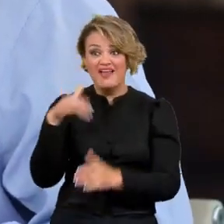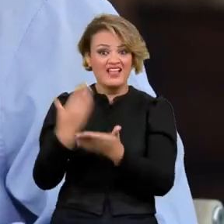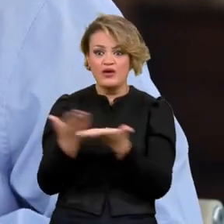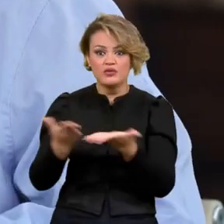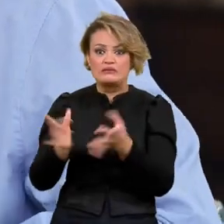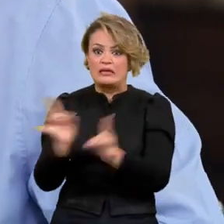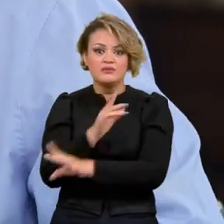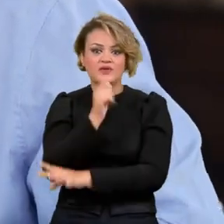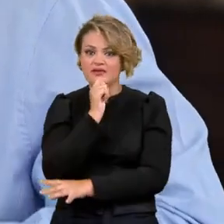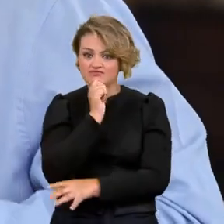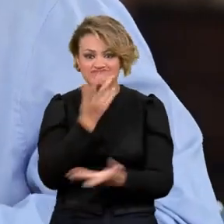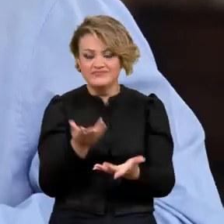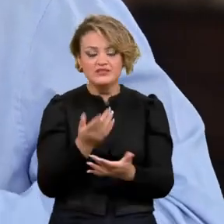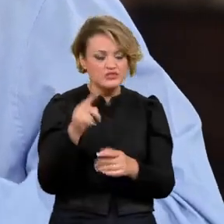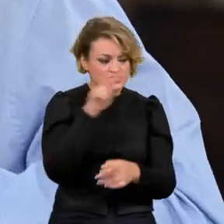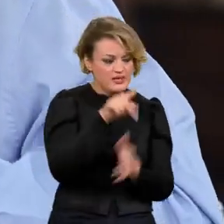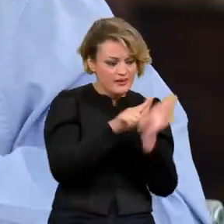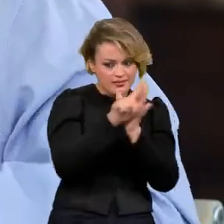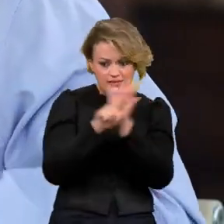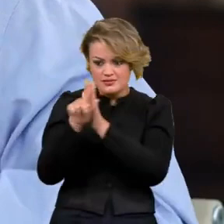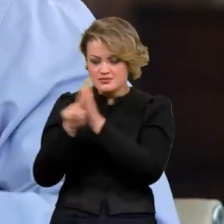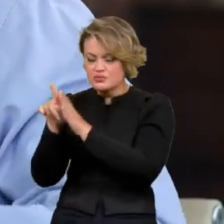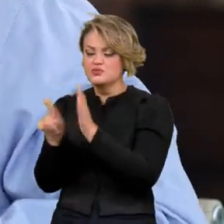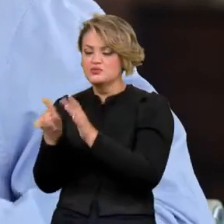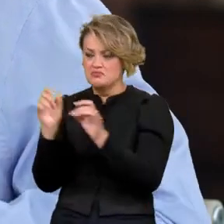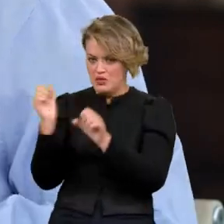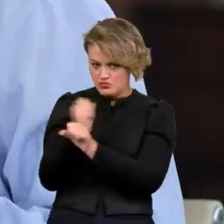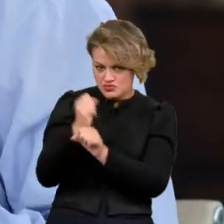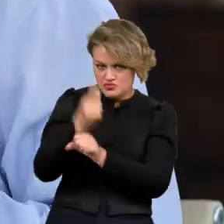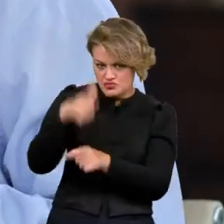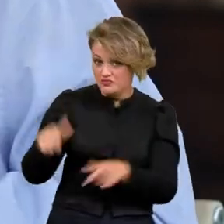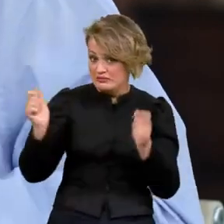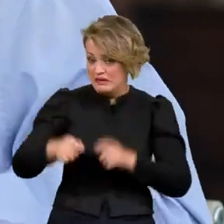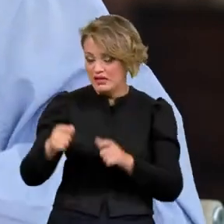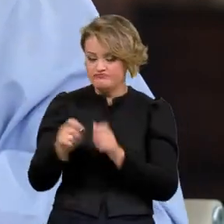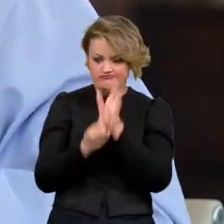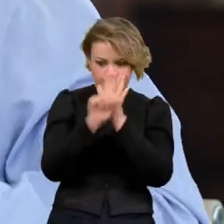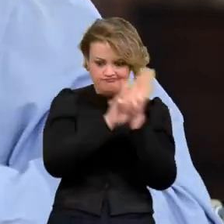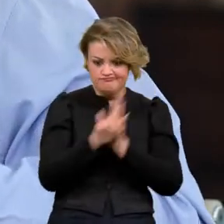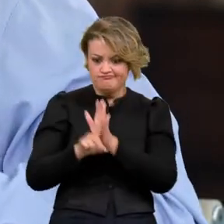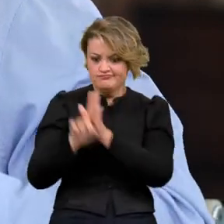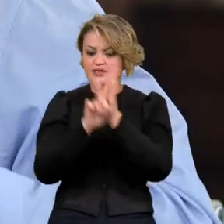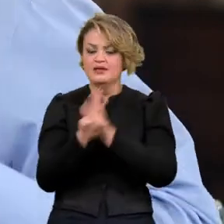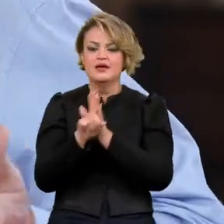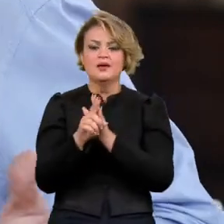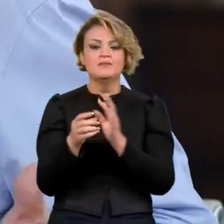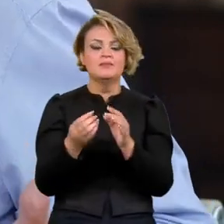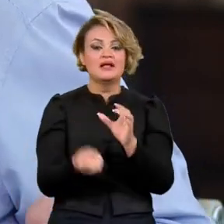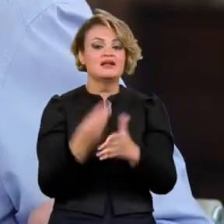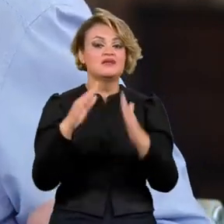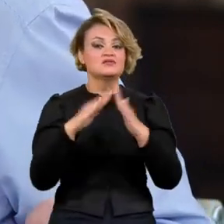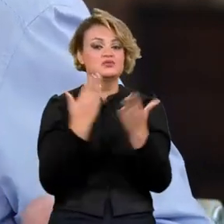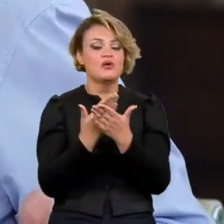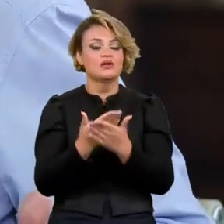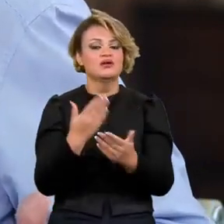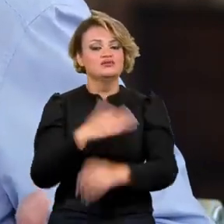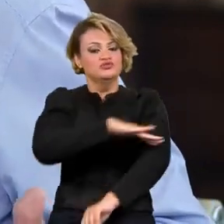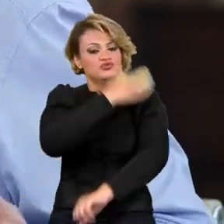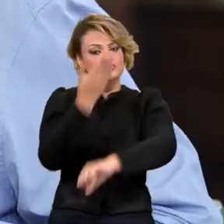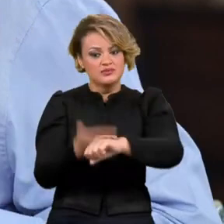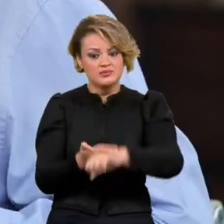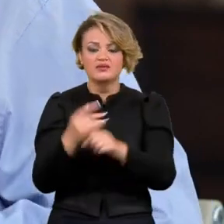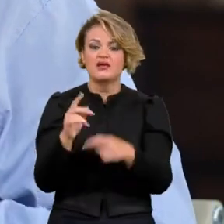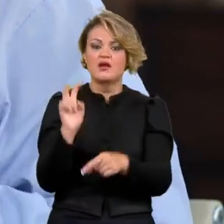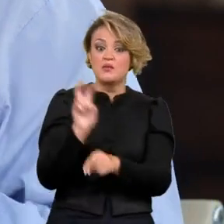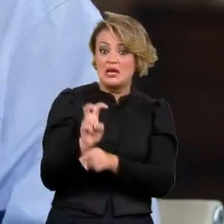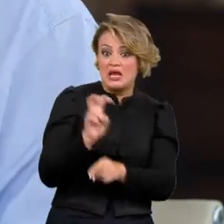essas casas pra gente refazer a escola de tempo integral pra gente refazer as creches é quase 3 mil créditos que estavam